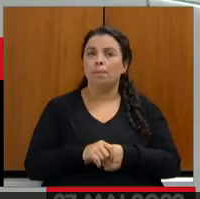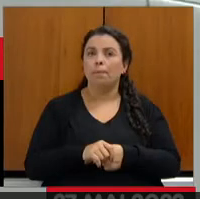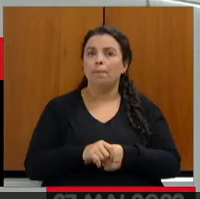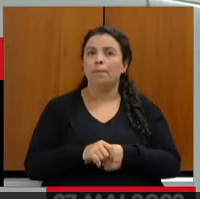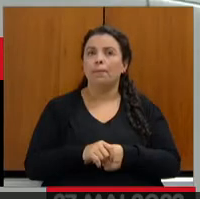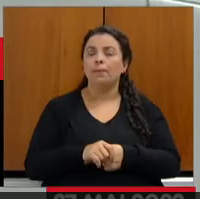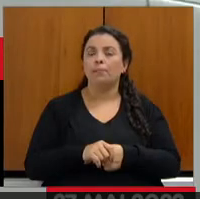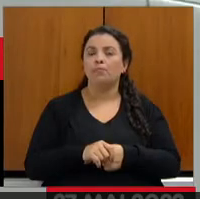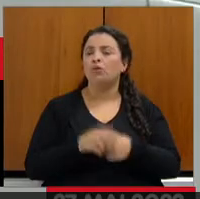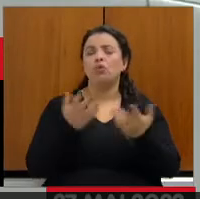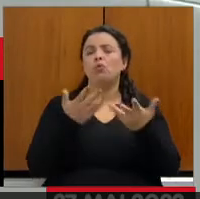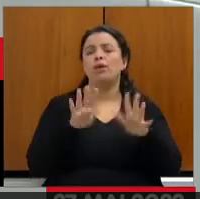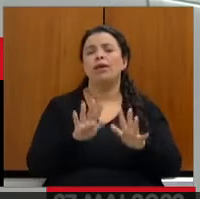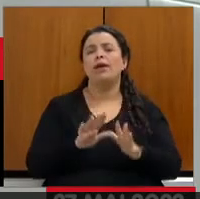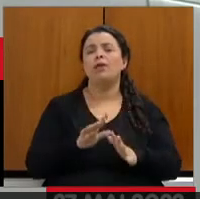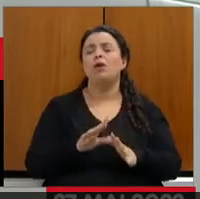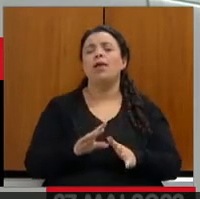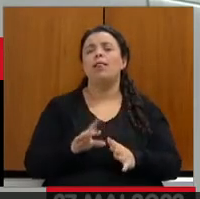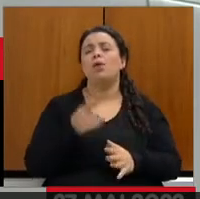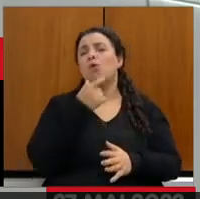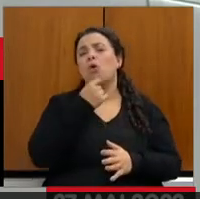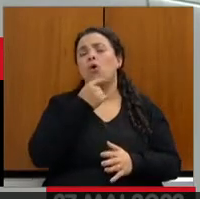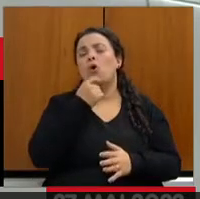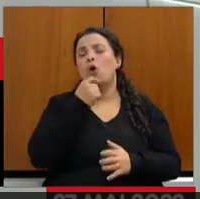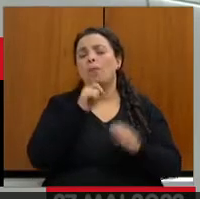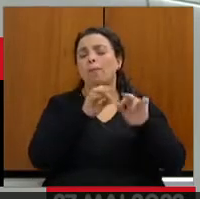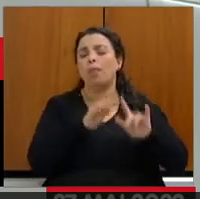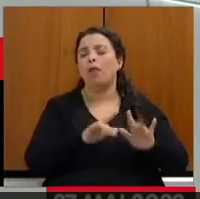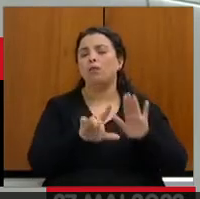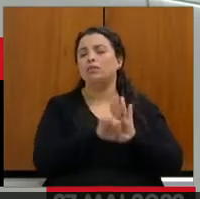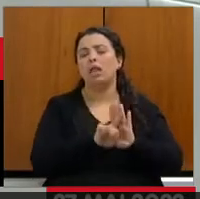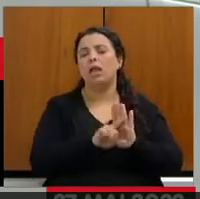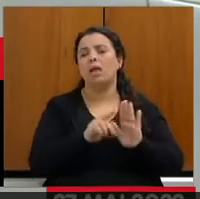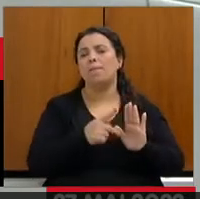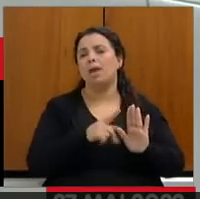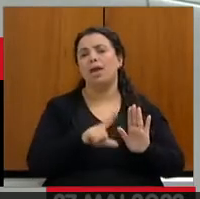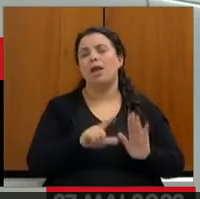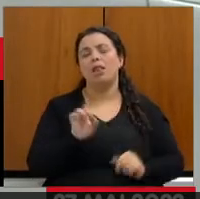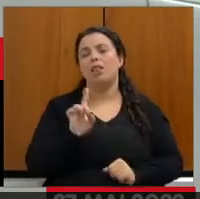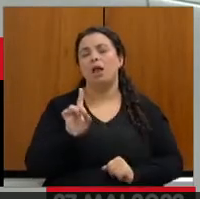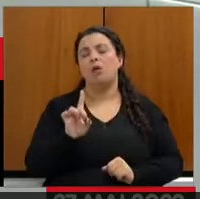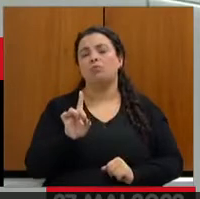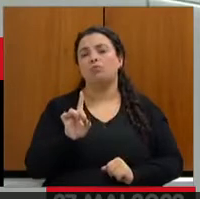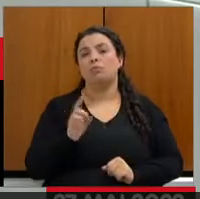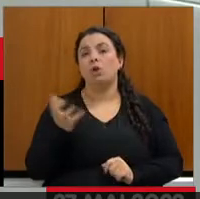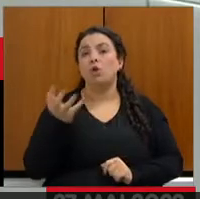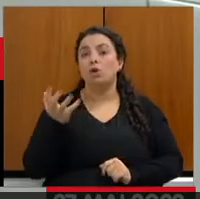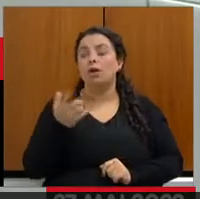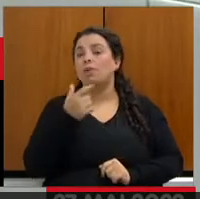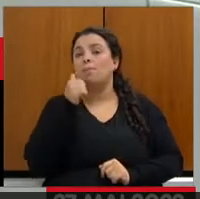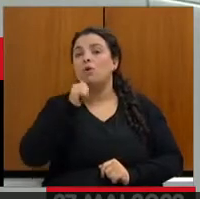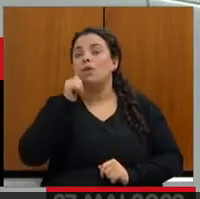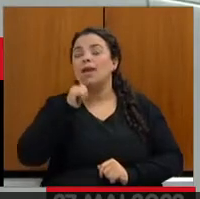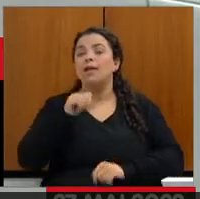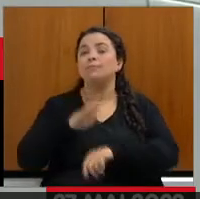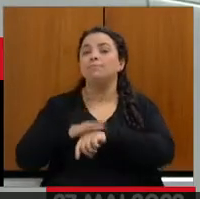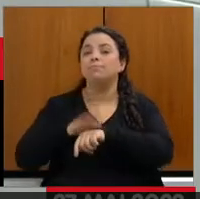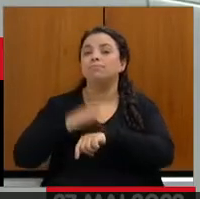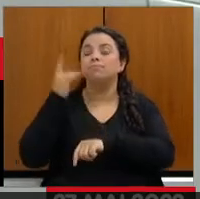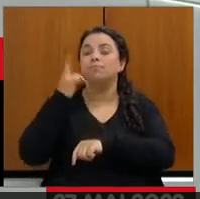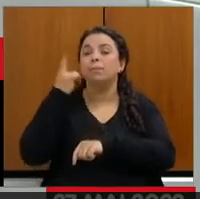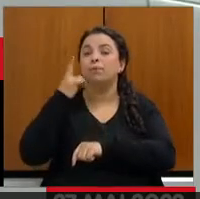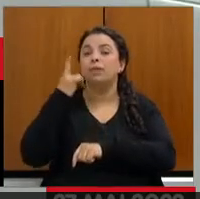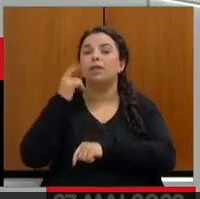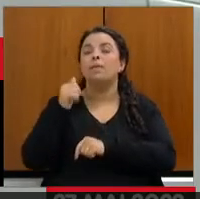deputados Ok sempre chamar as trabalhadoras para criar o pele entendeu então vim aqui para provocar